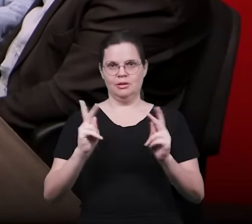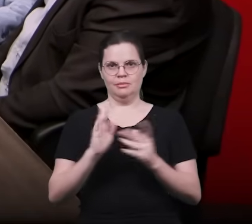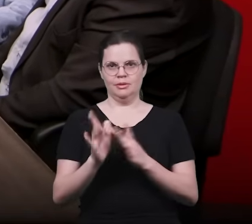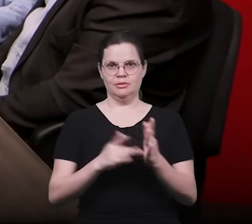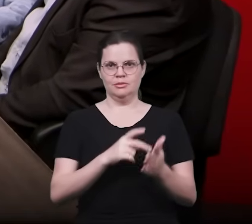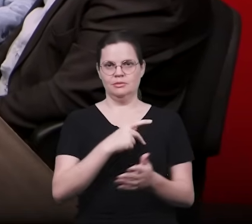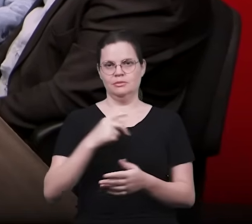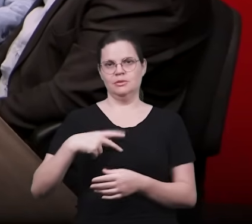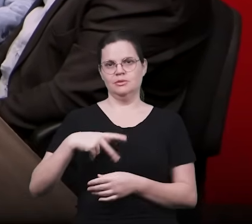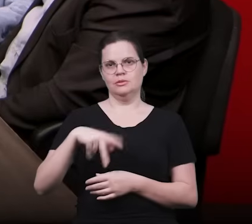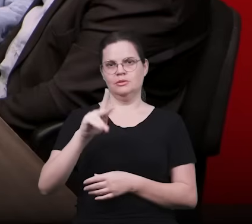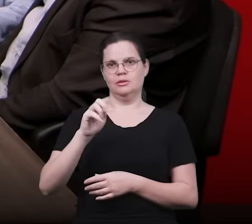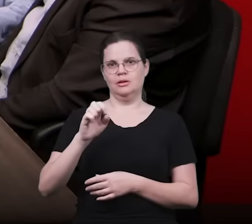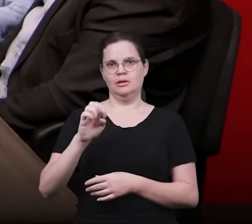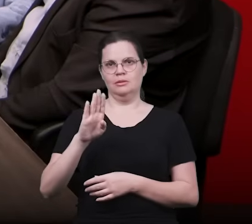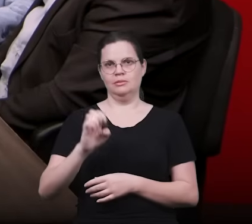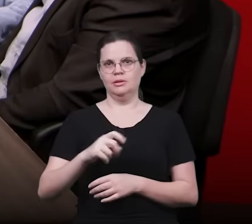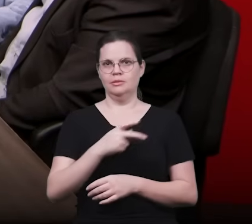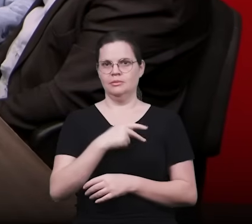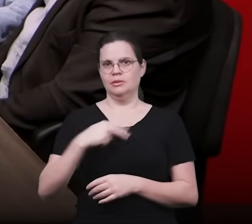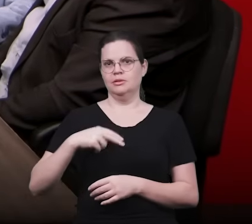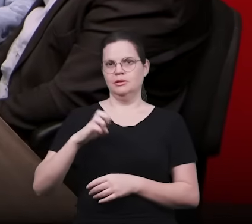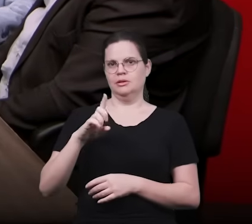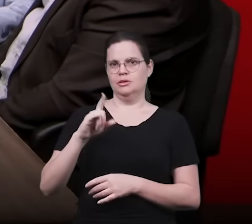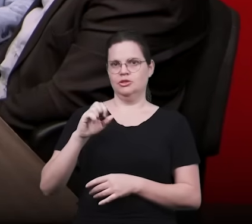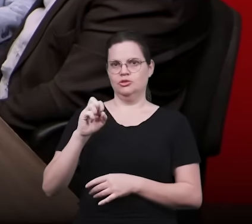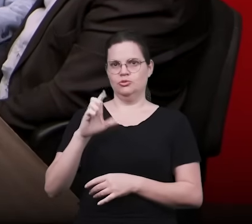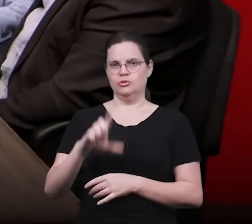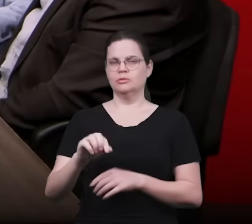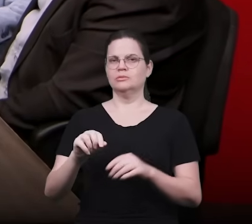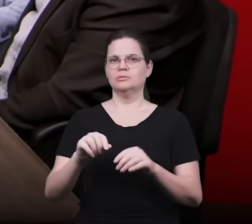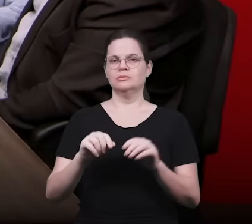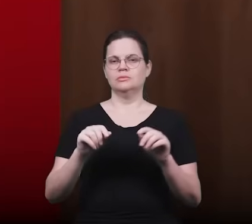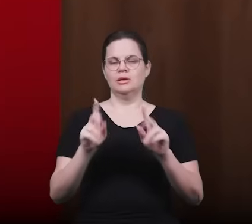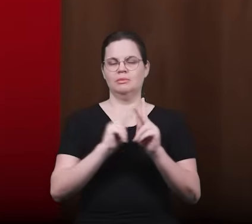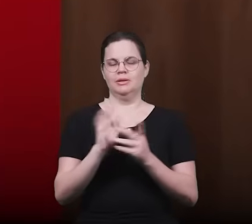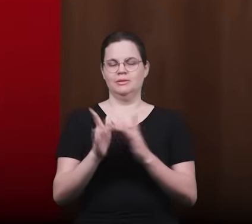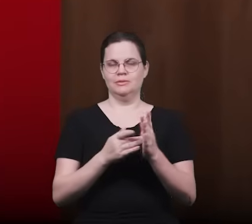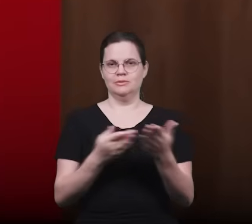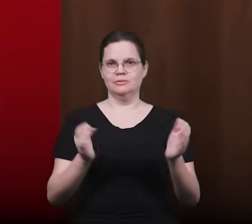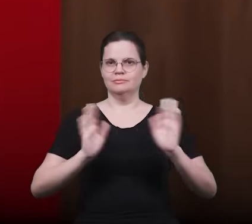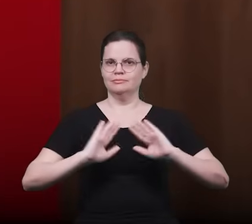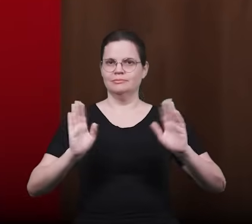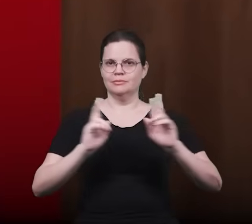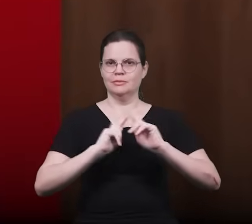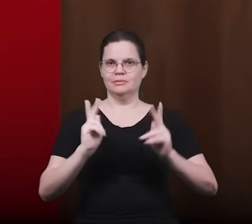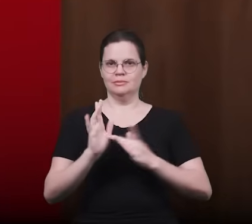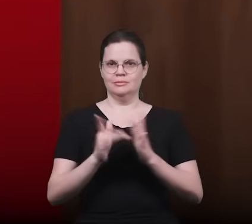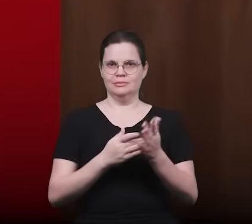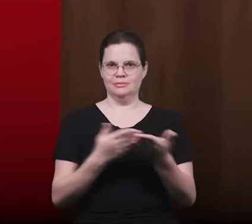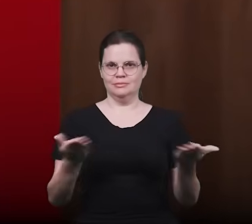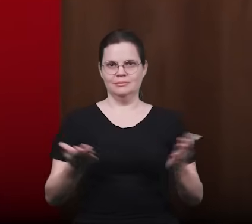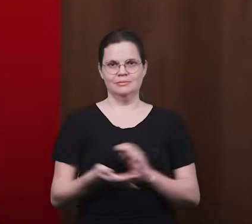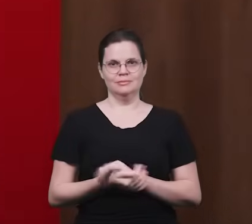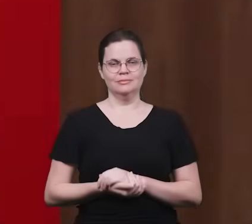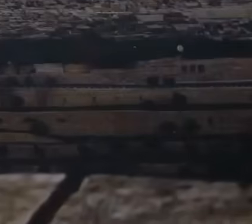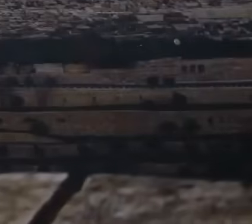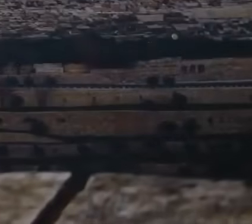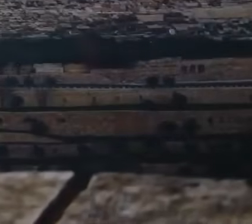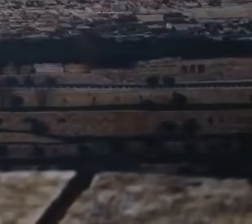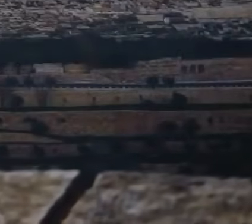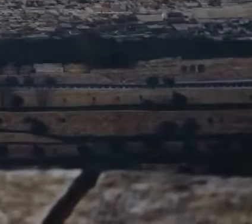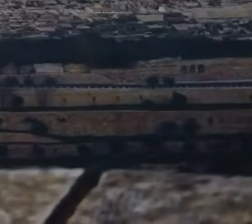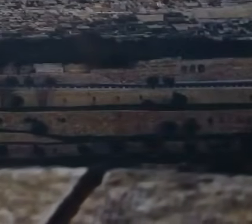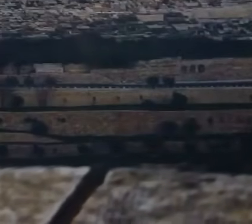todos os irmãos. Pastor Kleber. Paz do Senhor. Pastor Edilson. Paz do Senhor. e nós despedimos de todos com a paz do Senhor.